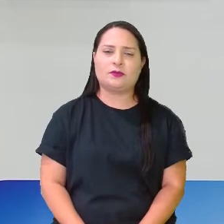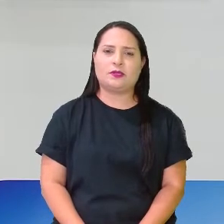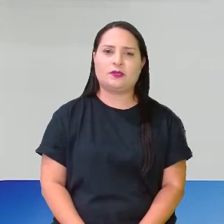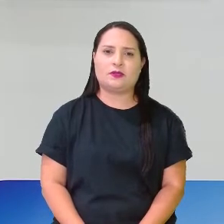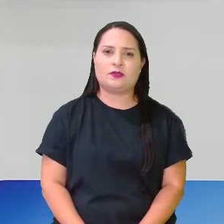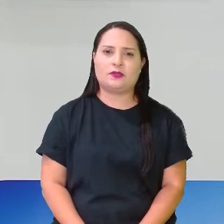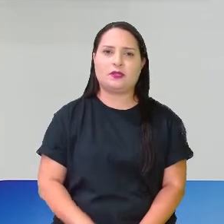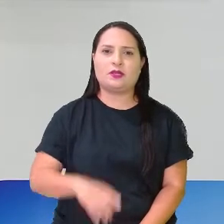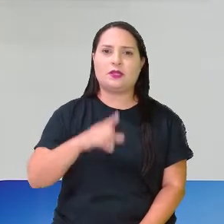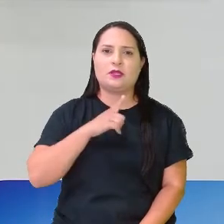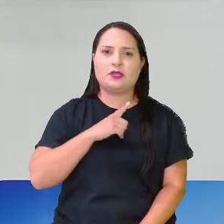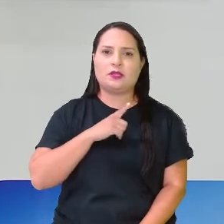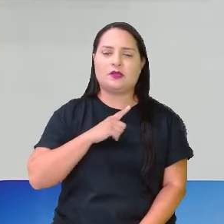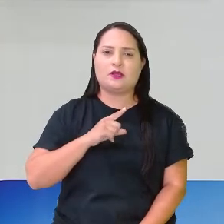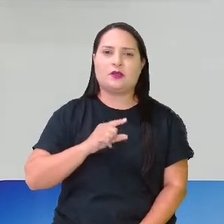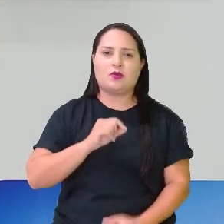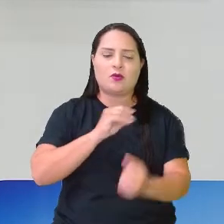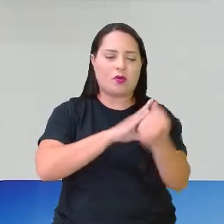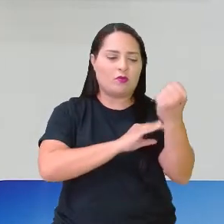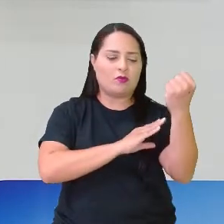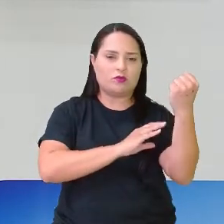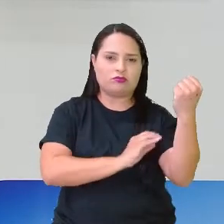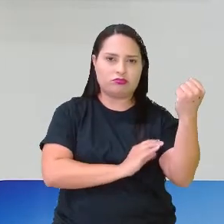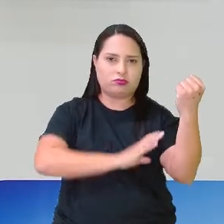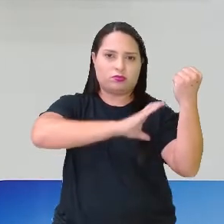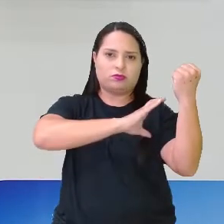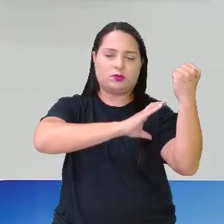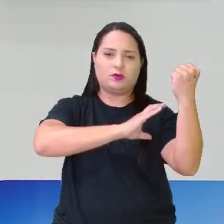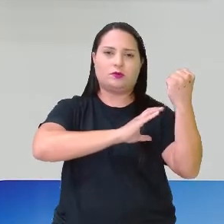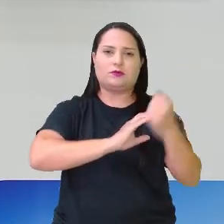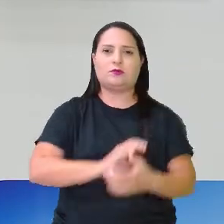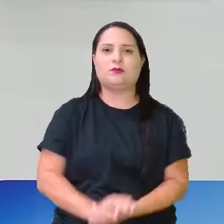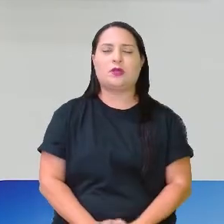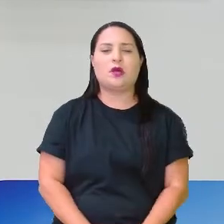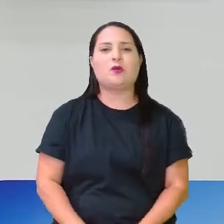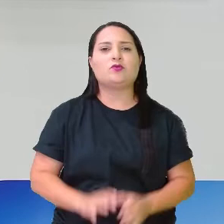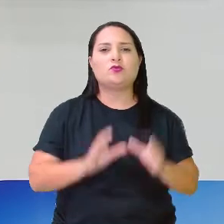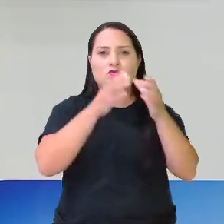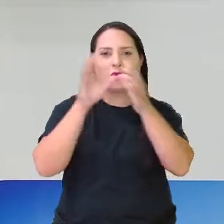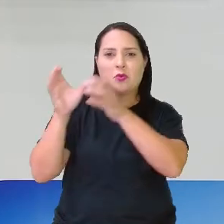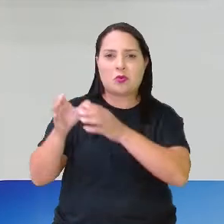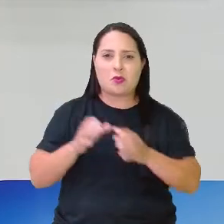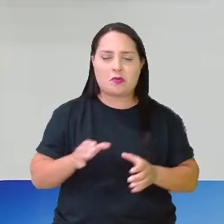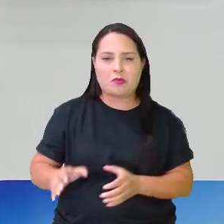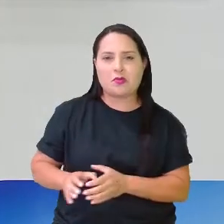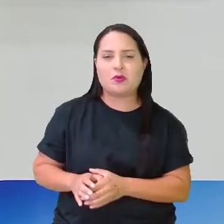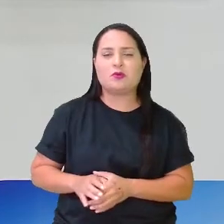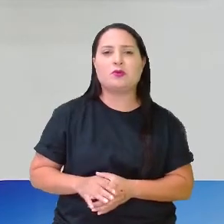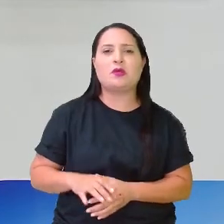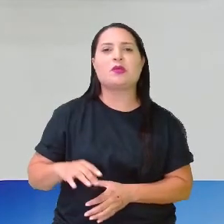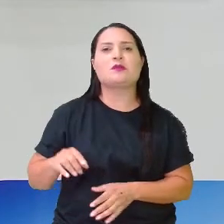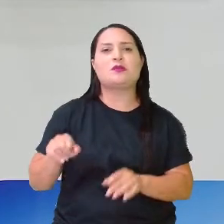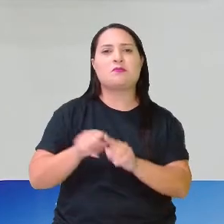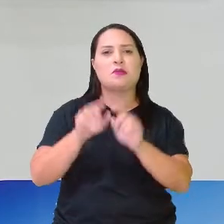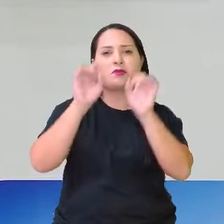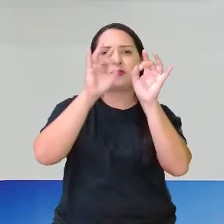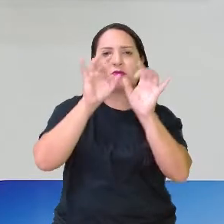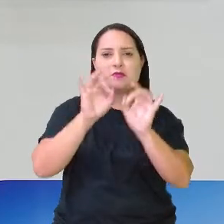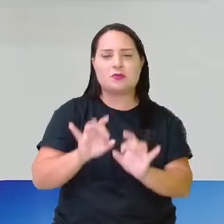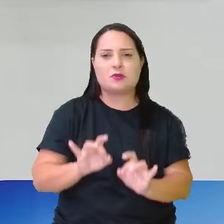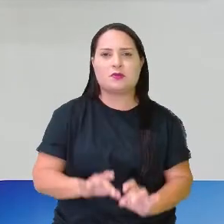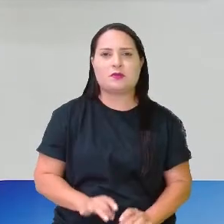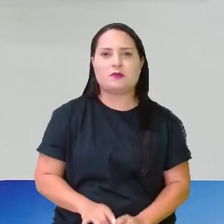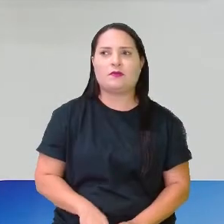potência do músculo, né? E aí a gente fala de grandes grupos ainda, mas também de músculos específicos.